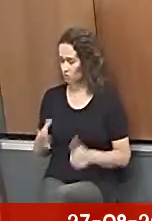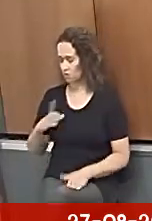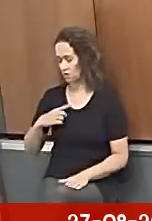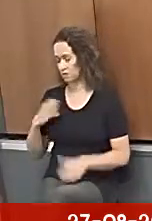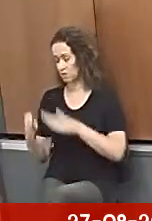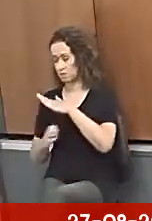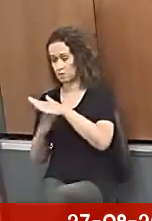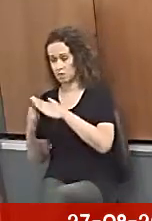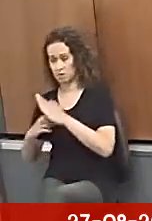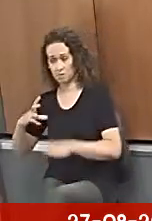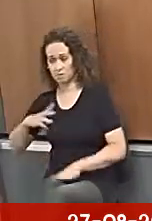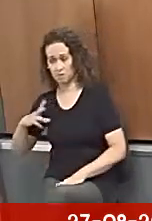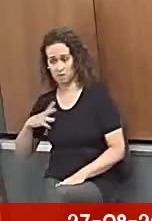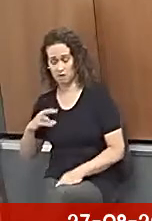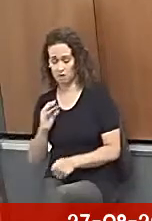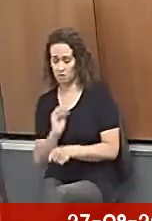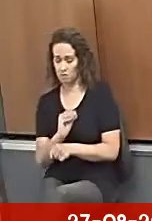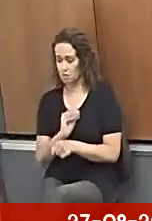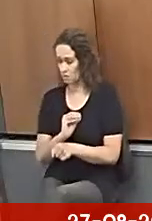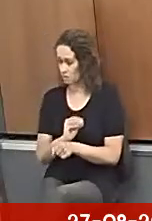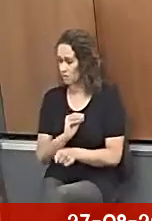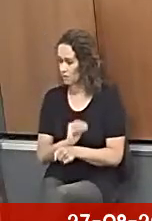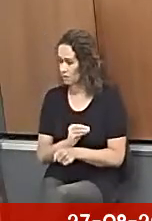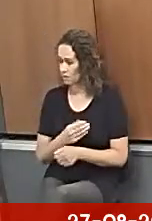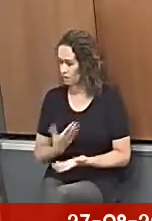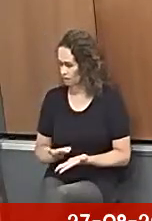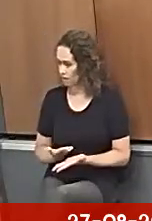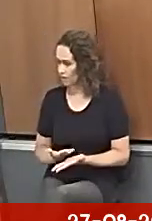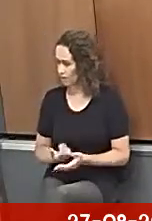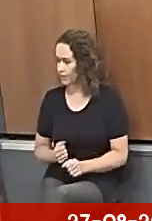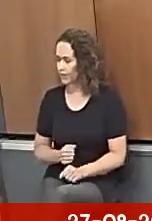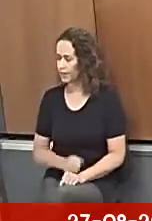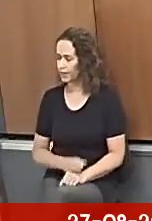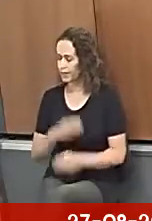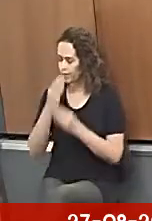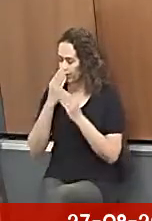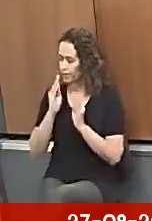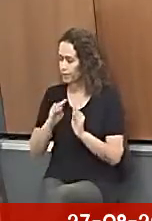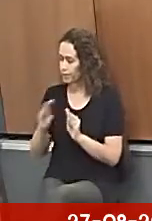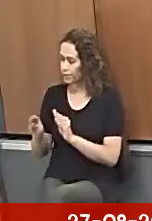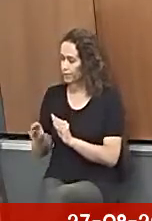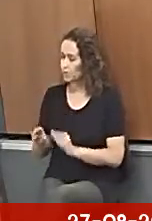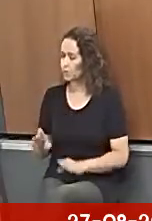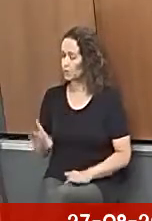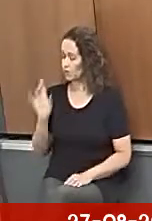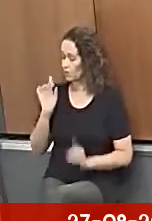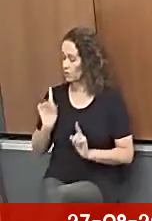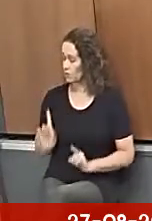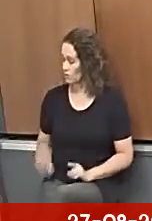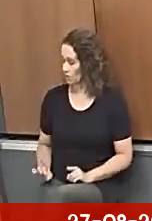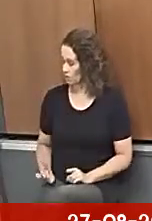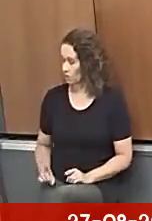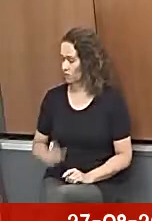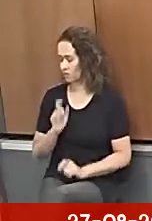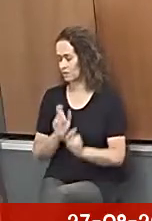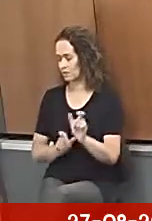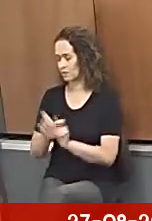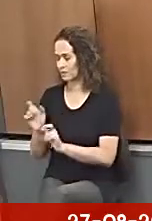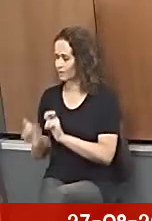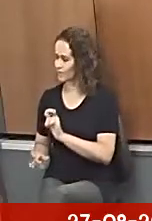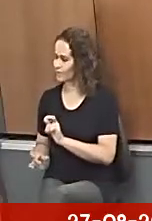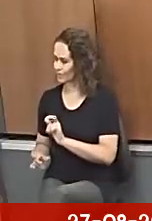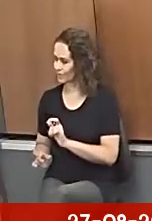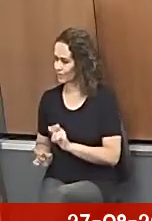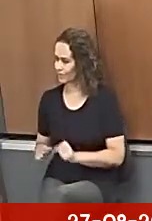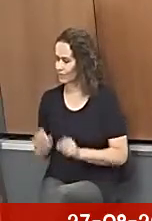e como eu disse e repito negligenciando os direitos dos mais frágeis os mais vulneráveis